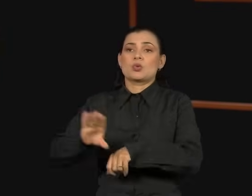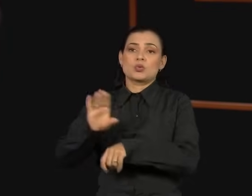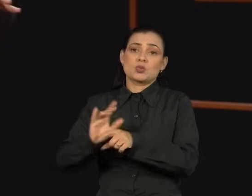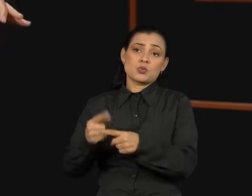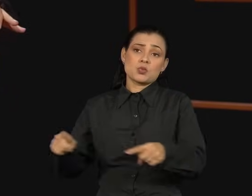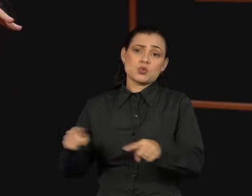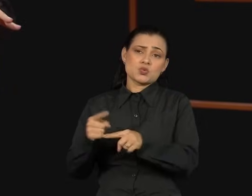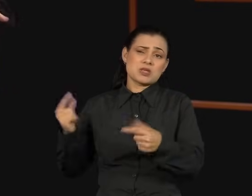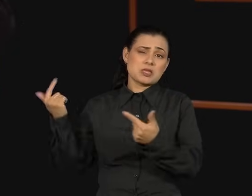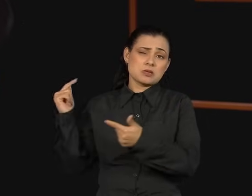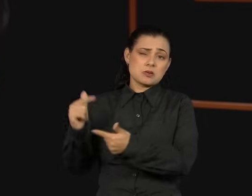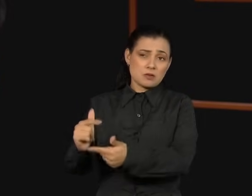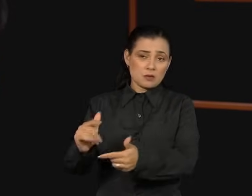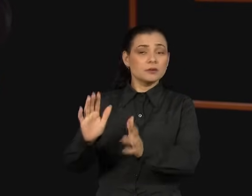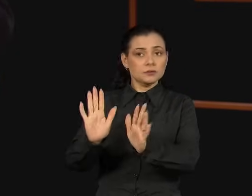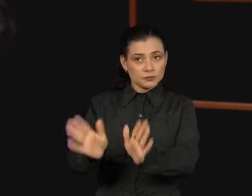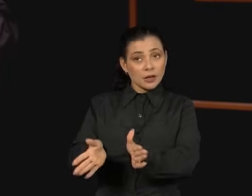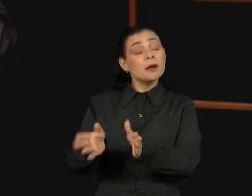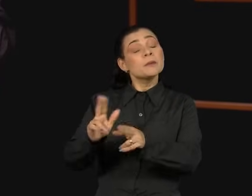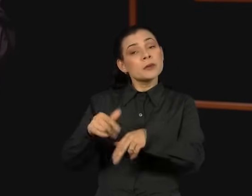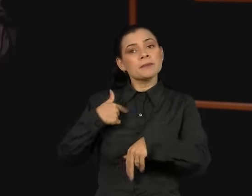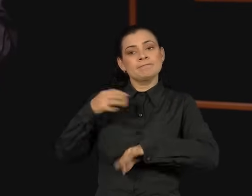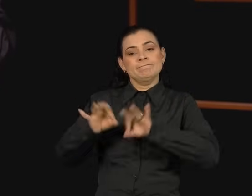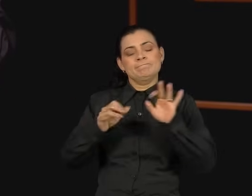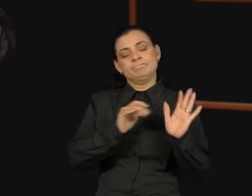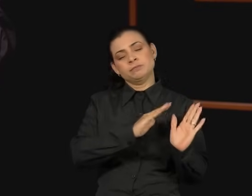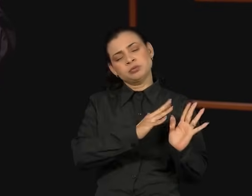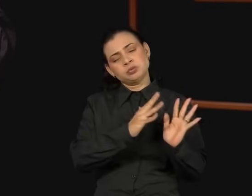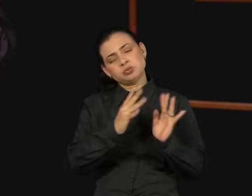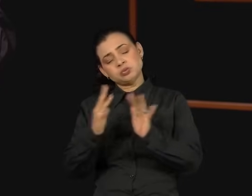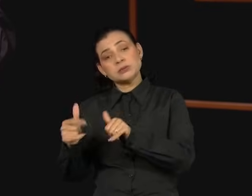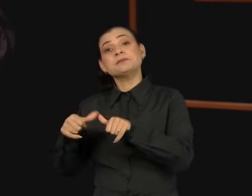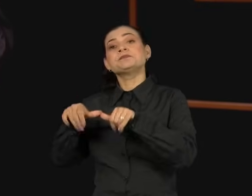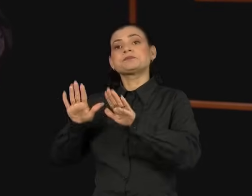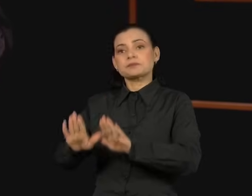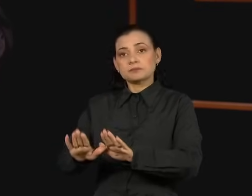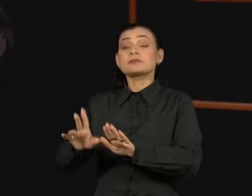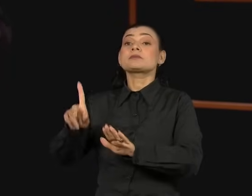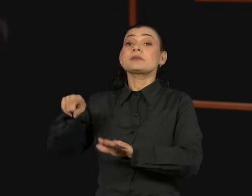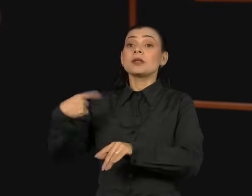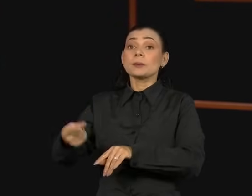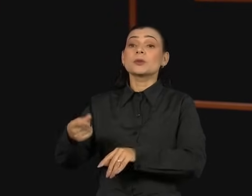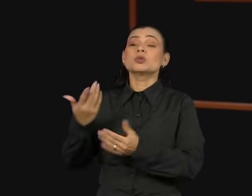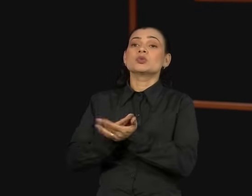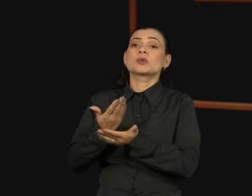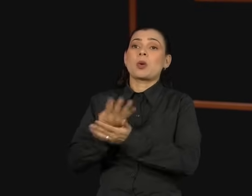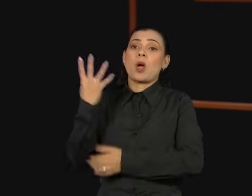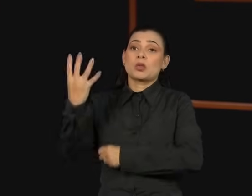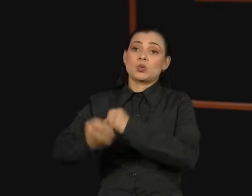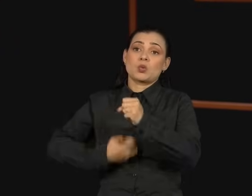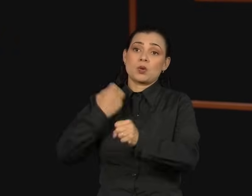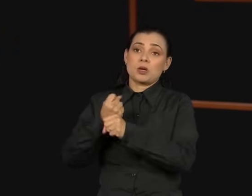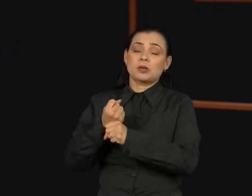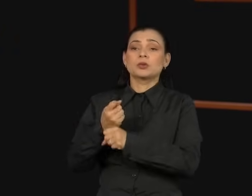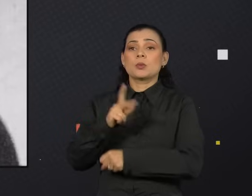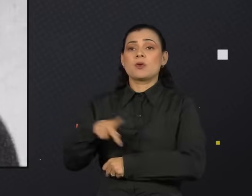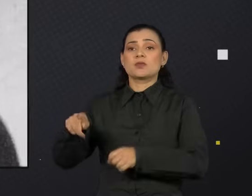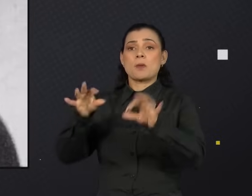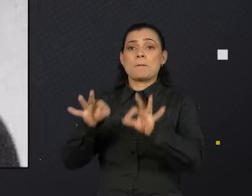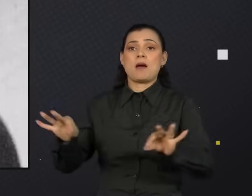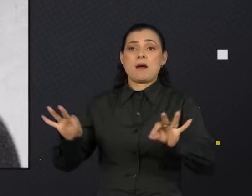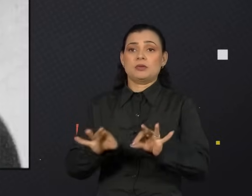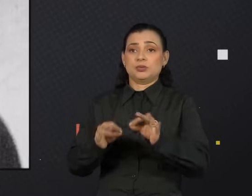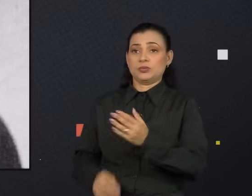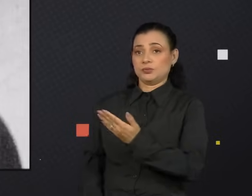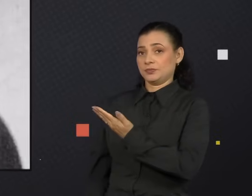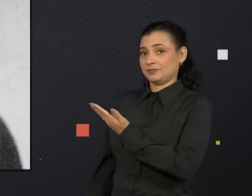música clássica, né? Foi meu projeto. Depois eu estudei 4 anos com o professor e maestro e